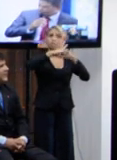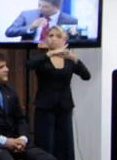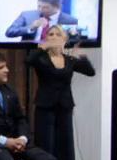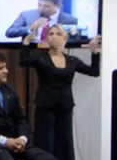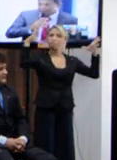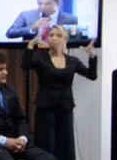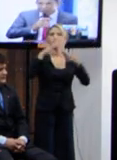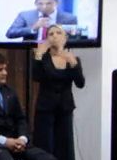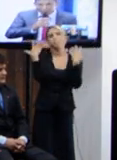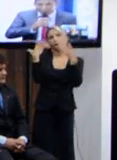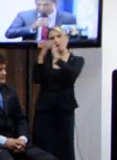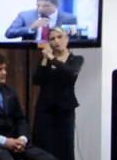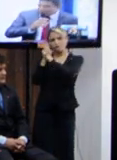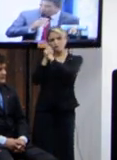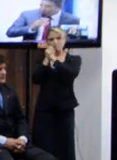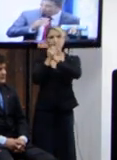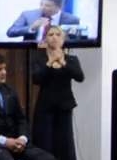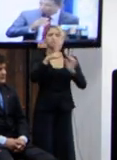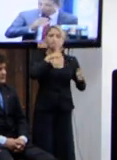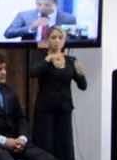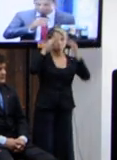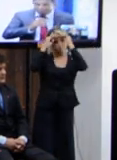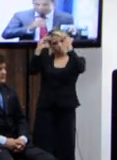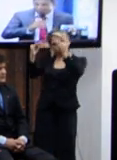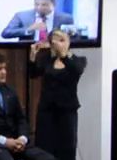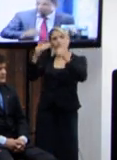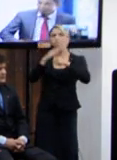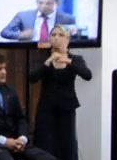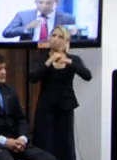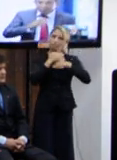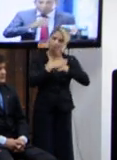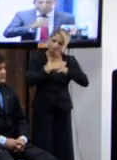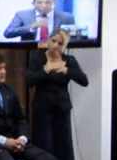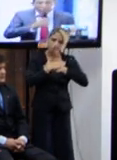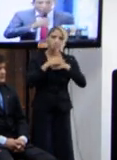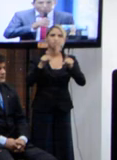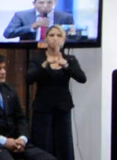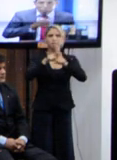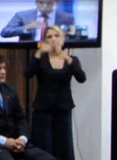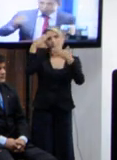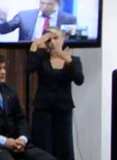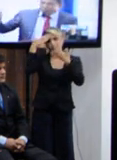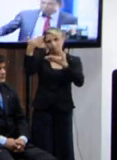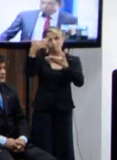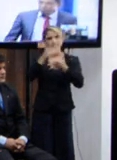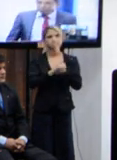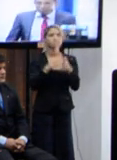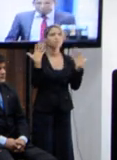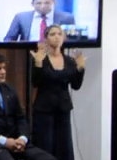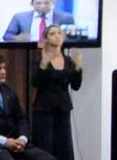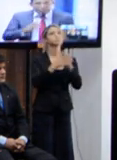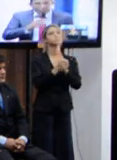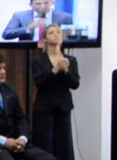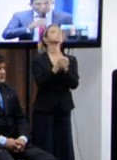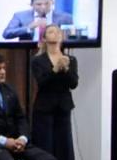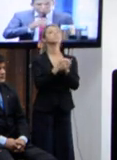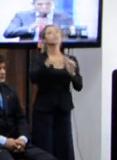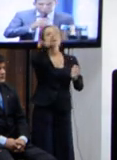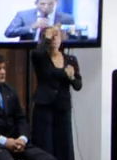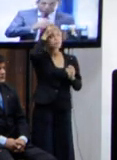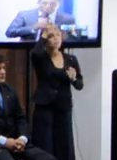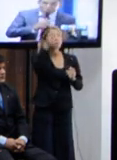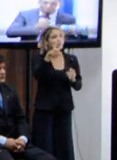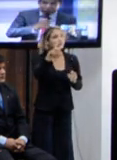Parabéns, Aquiles, tá? Você tem meu respeito e meu carinho. Ao prefeito doutor Adriano, desejo que esse